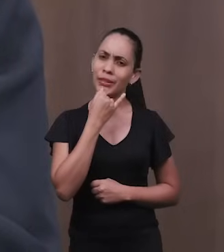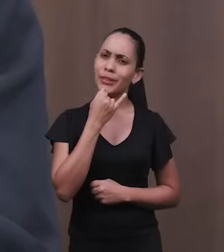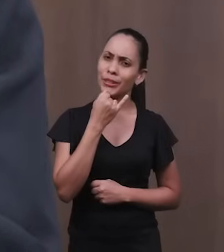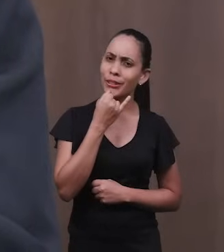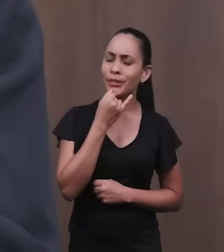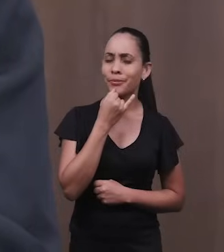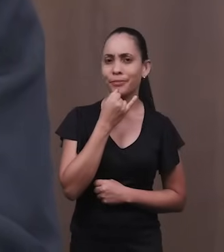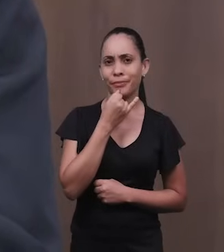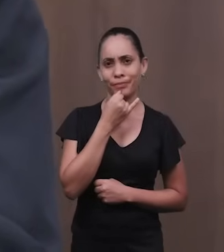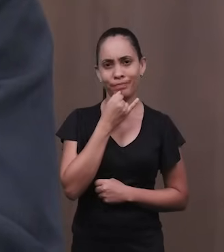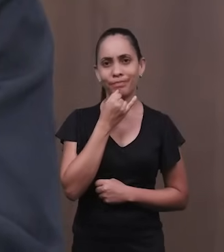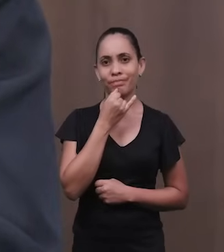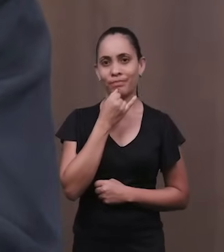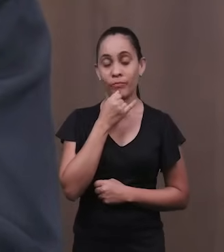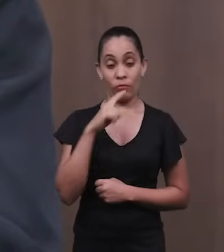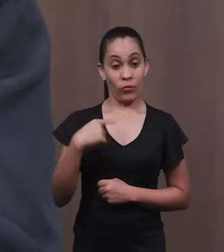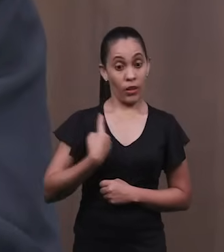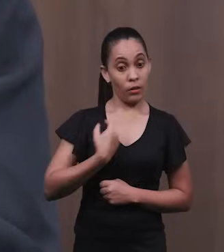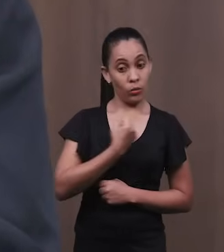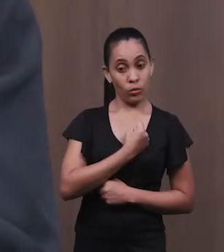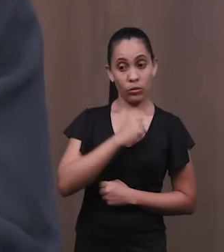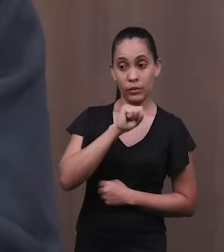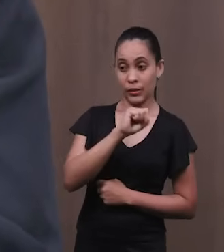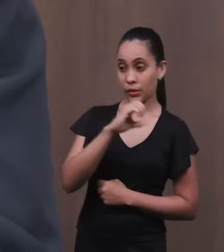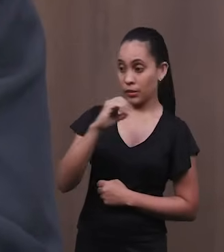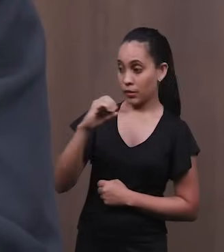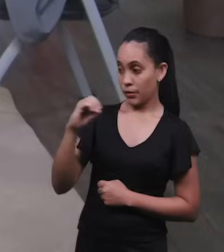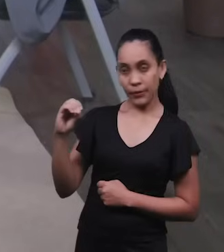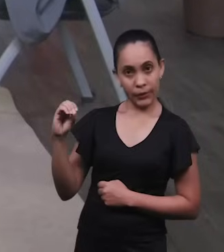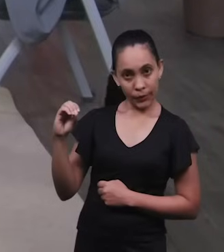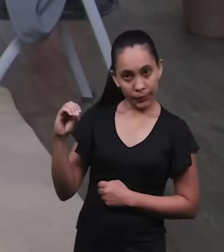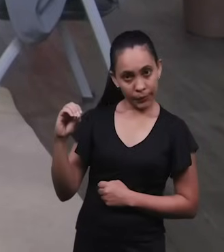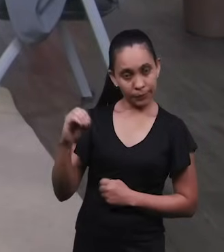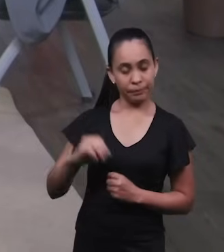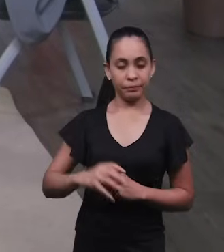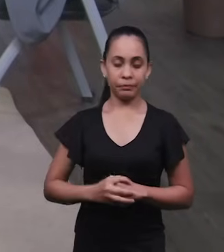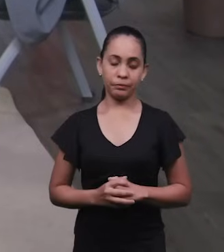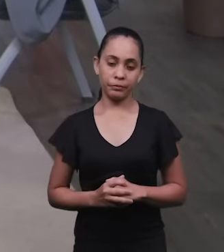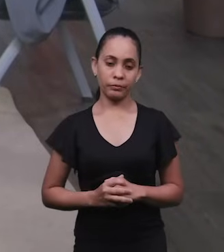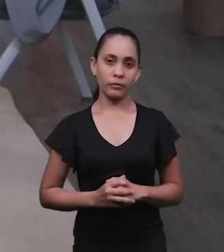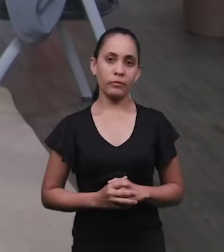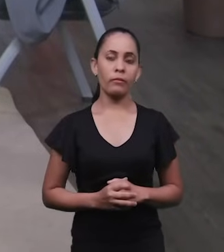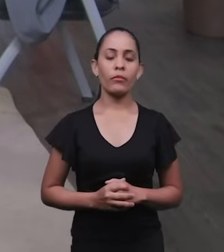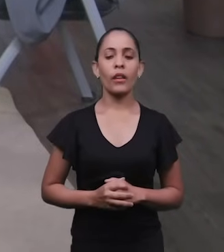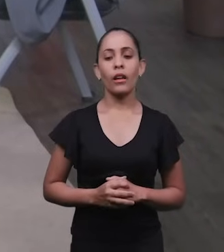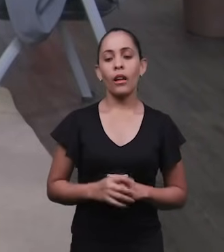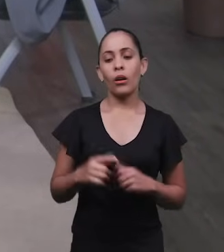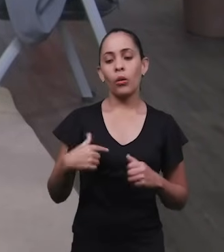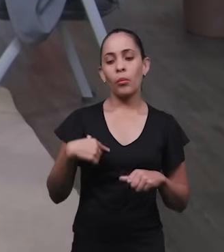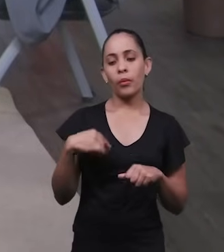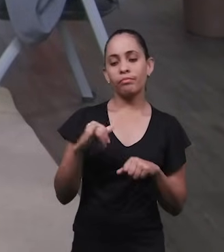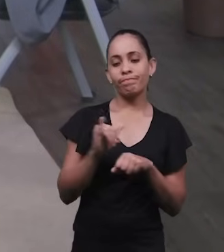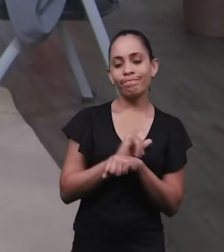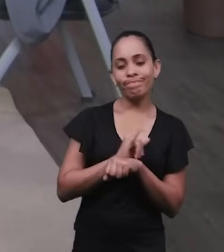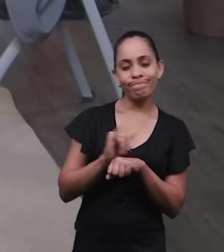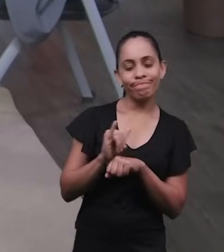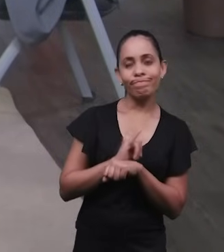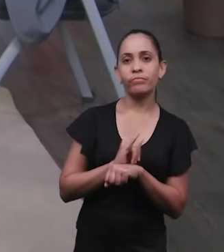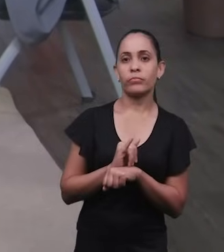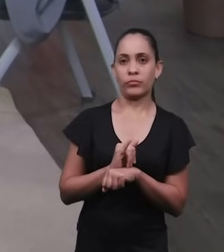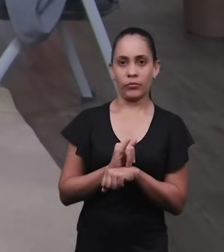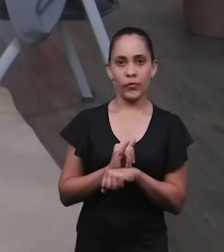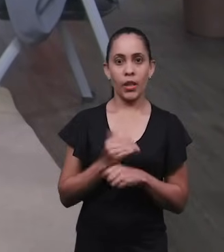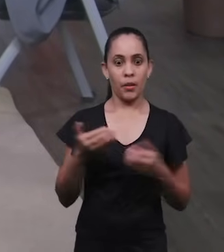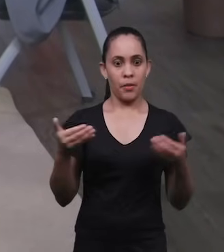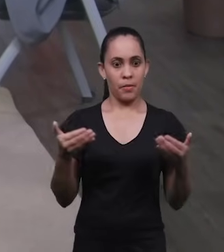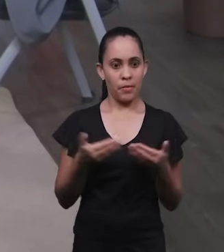triste. E temos o 0800 como um recurso, né?